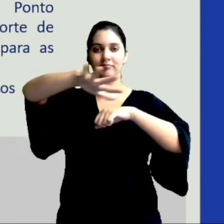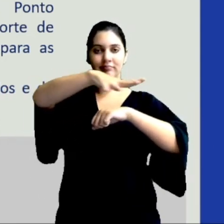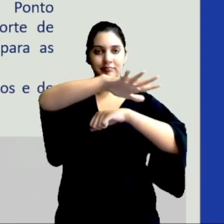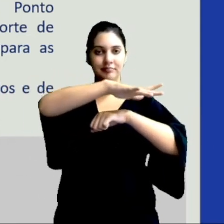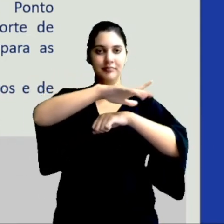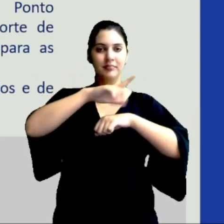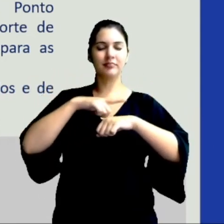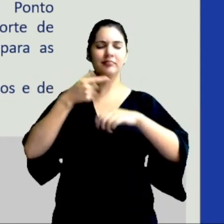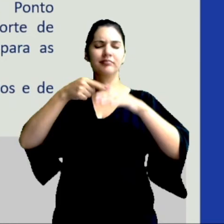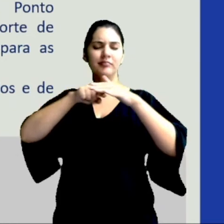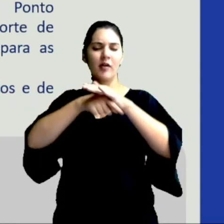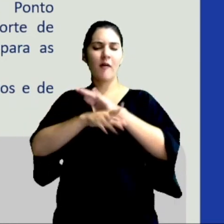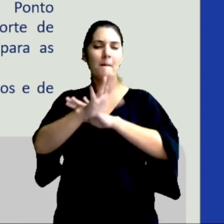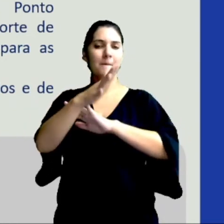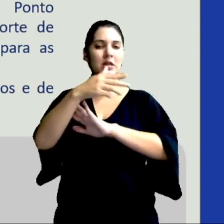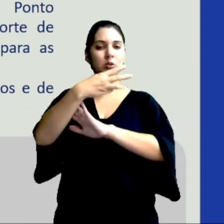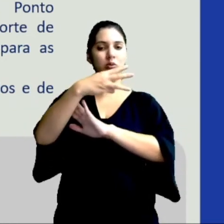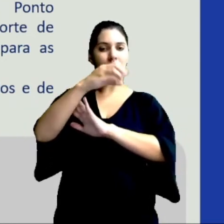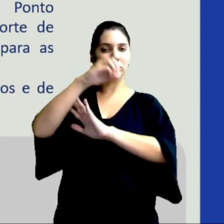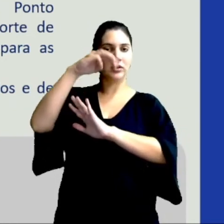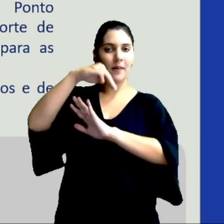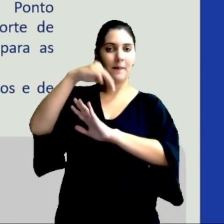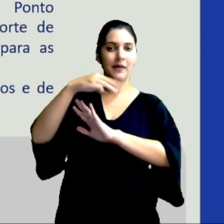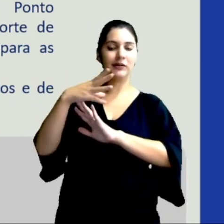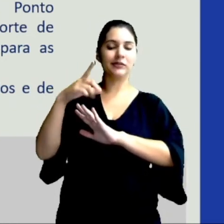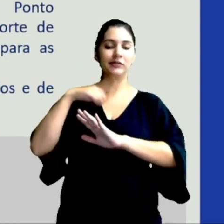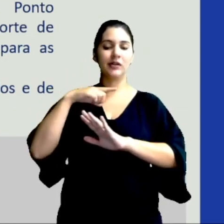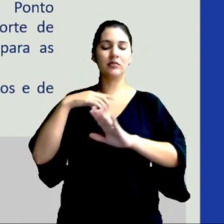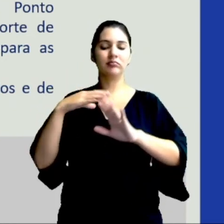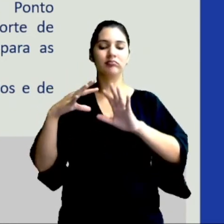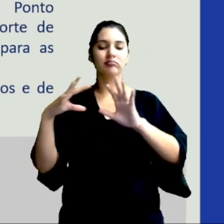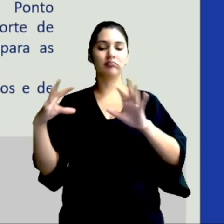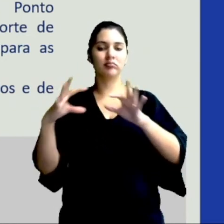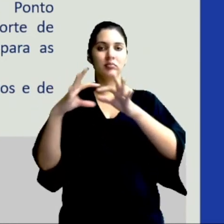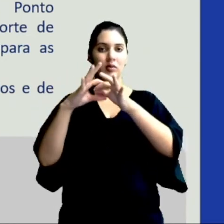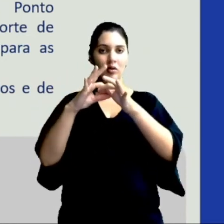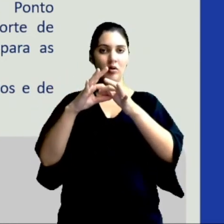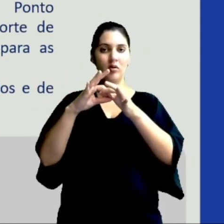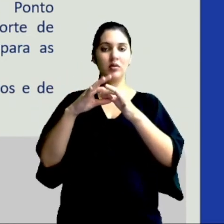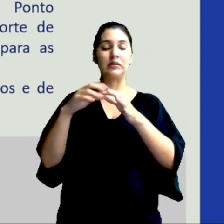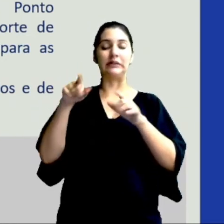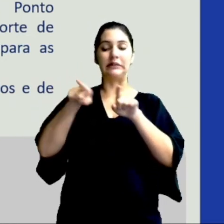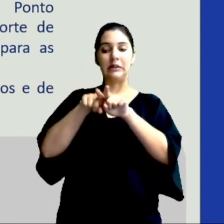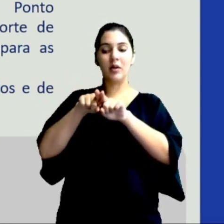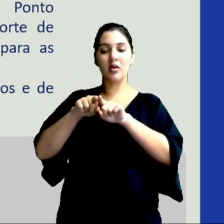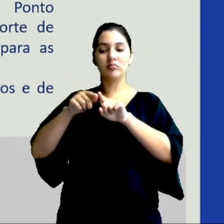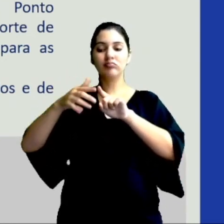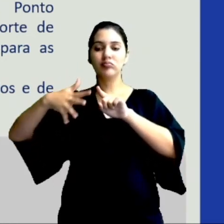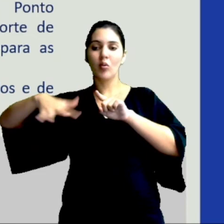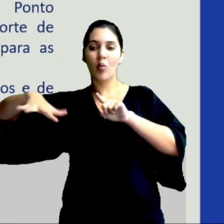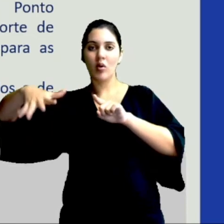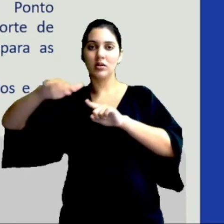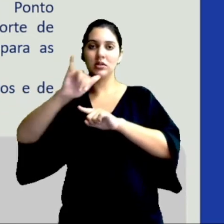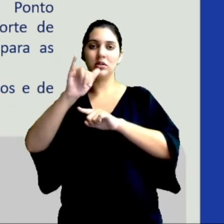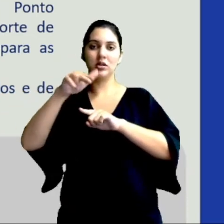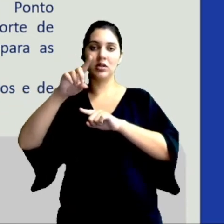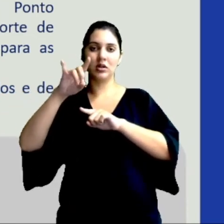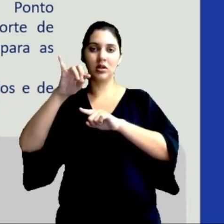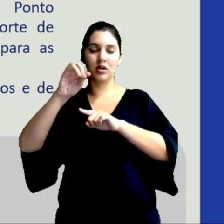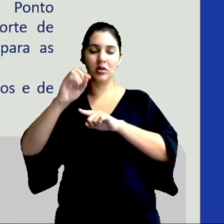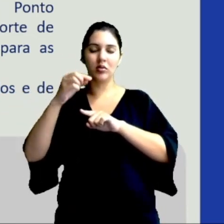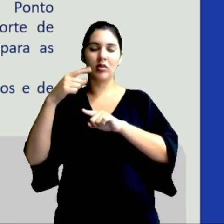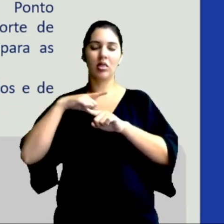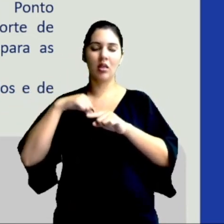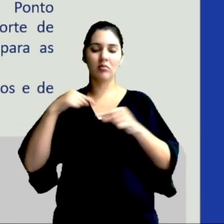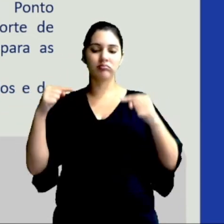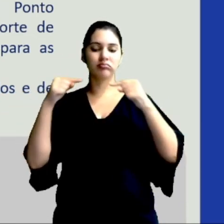profundo, com cerca de 30 metros, comunica-se com o Golfo de Omã e com o Oceano Índico pelo Estreito de Hormuz. Ponto estratégico